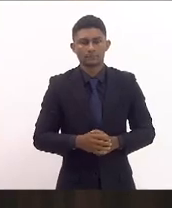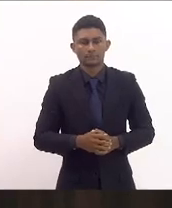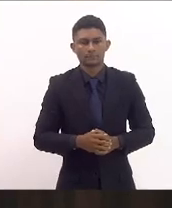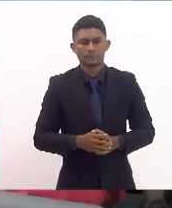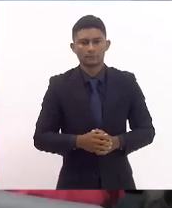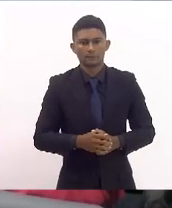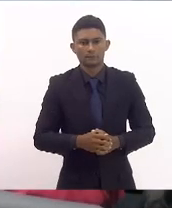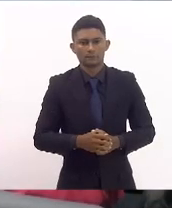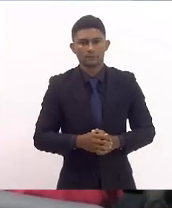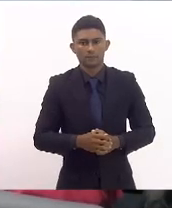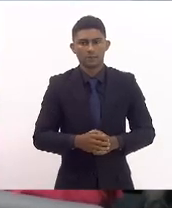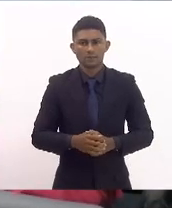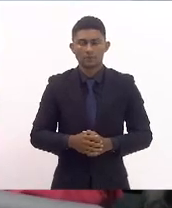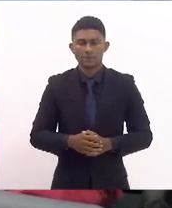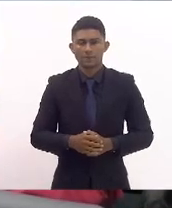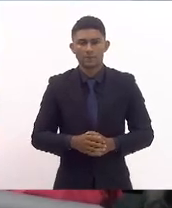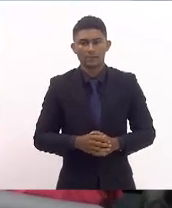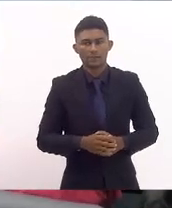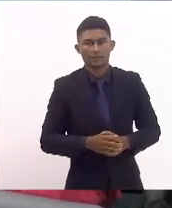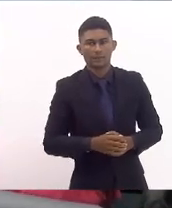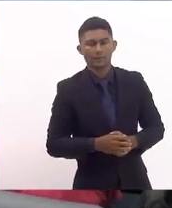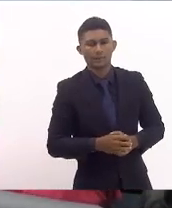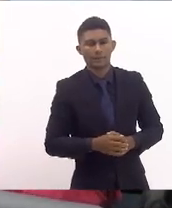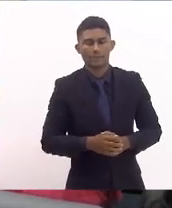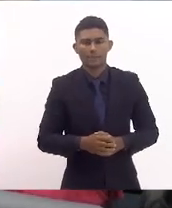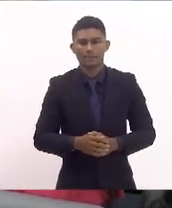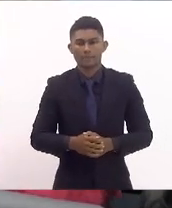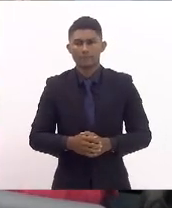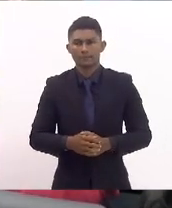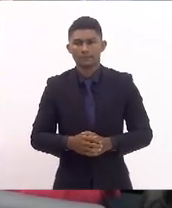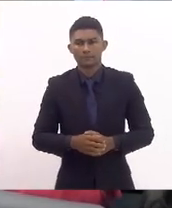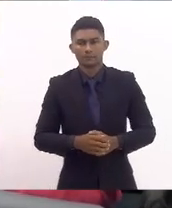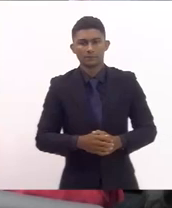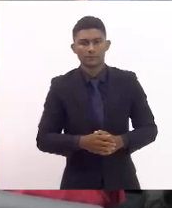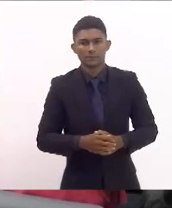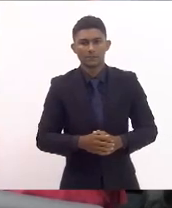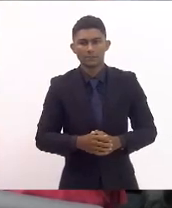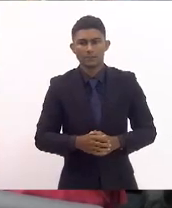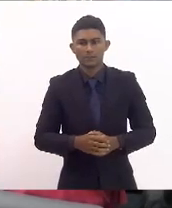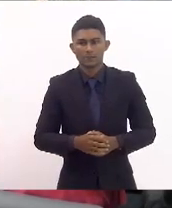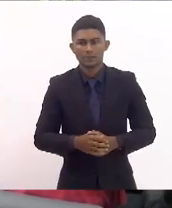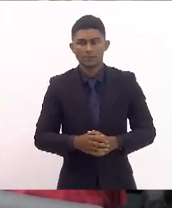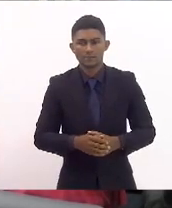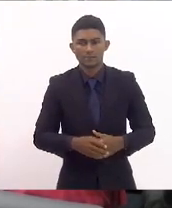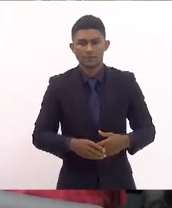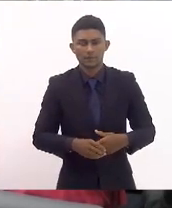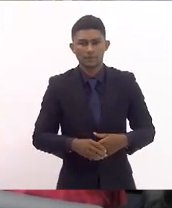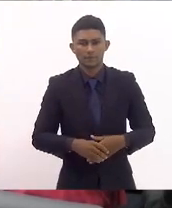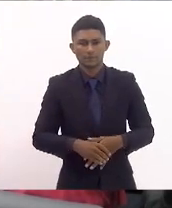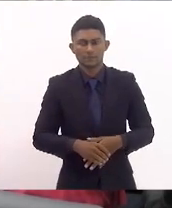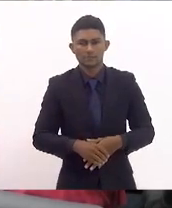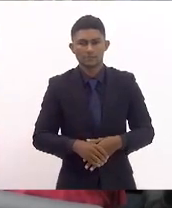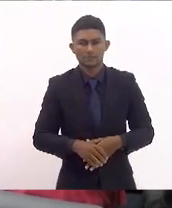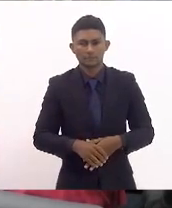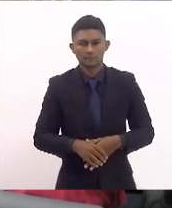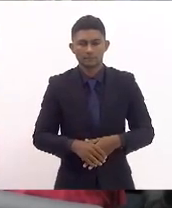E aí E aí E aí